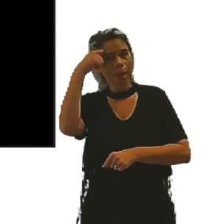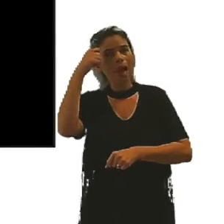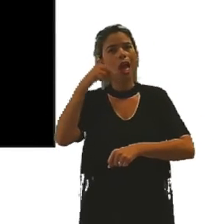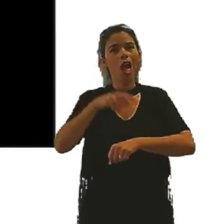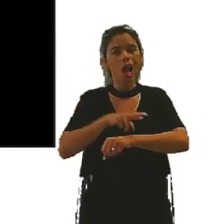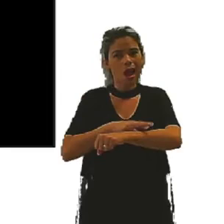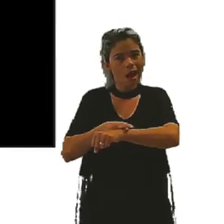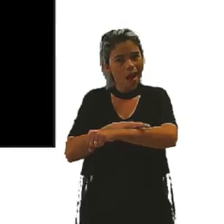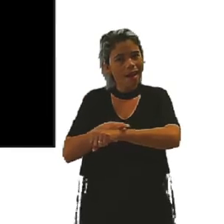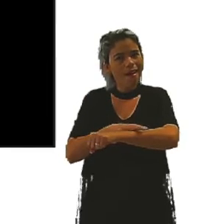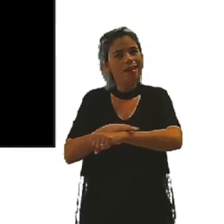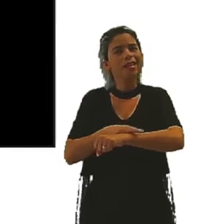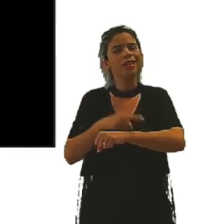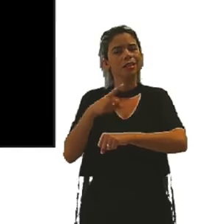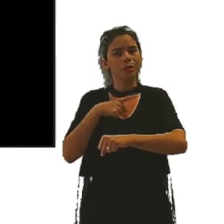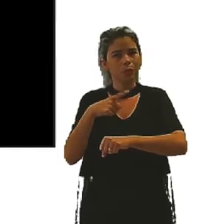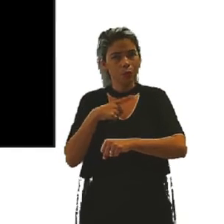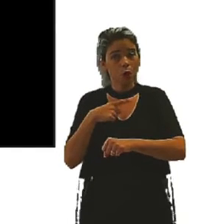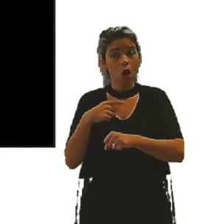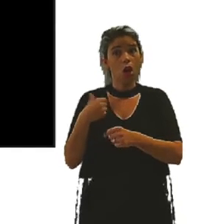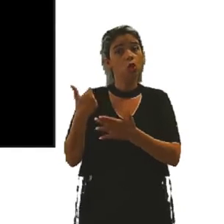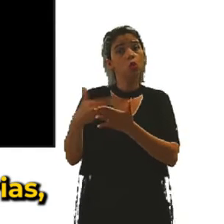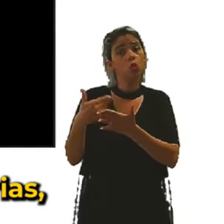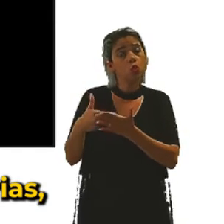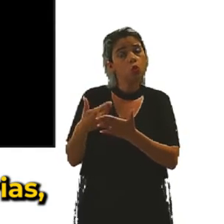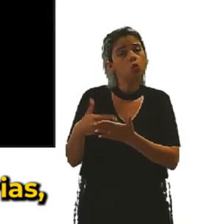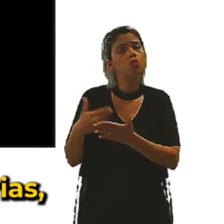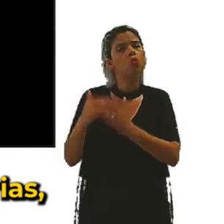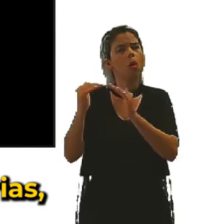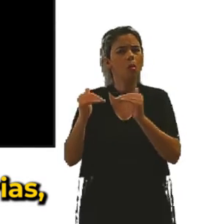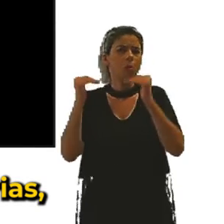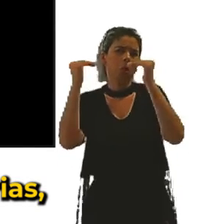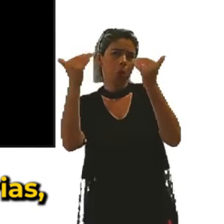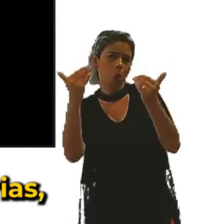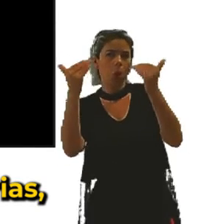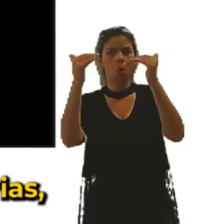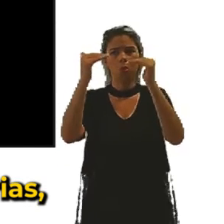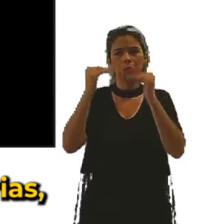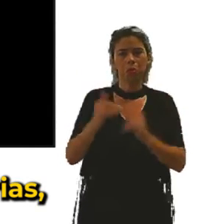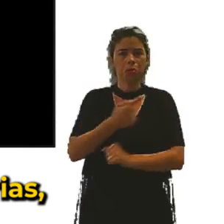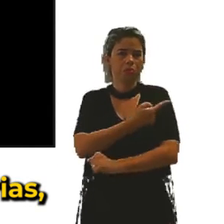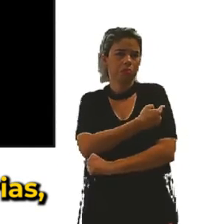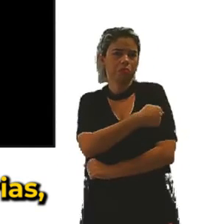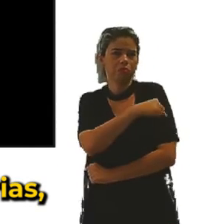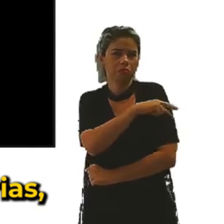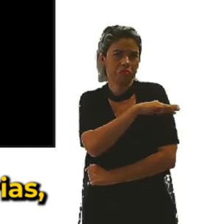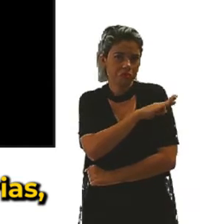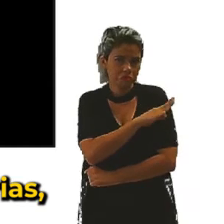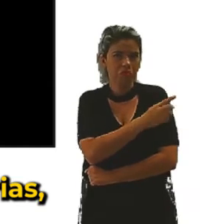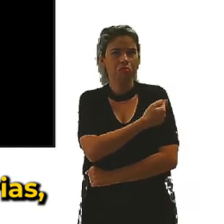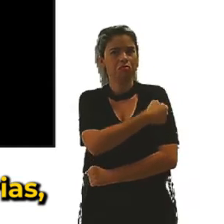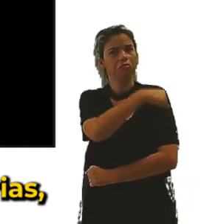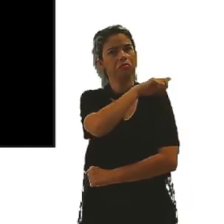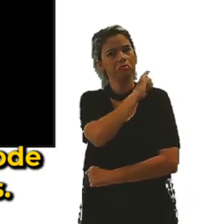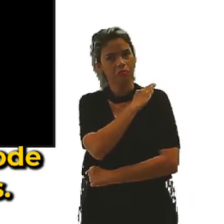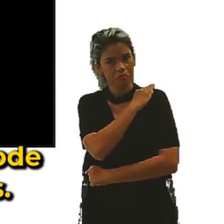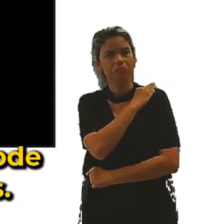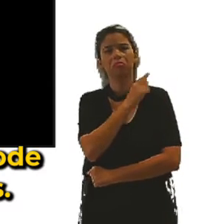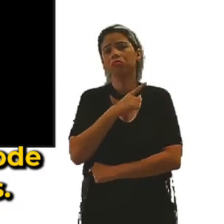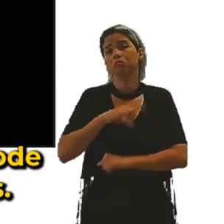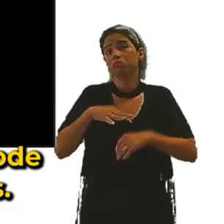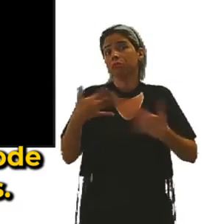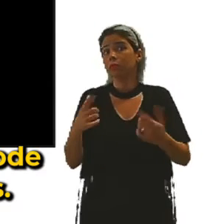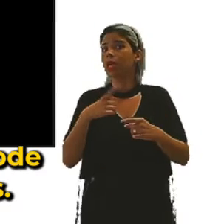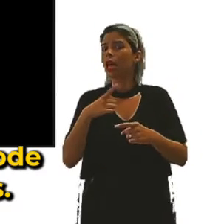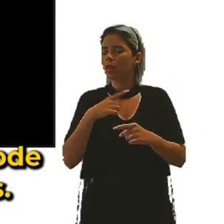barra etnia, escolaridade e outras tantas categorias e subcategorias, mas que